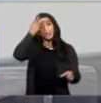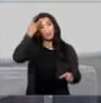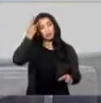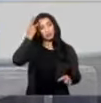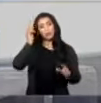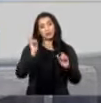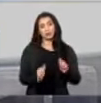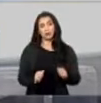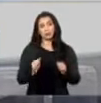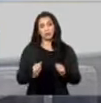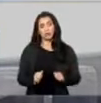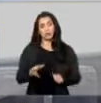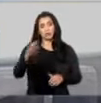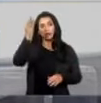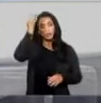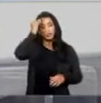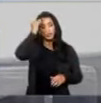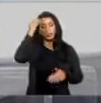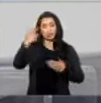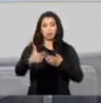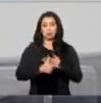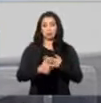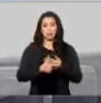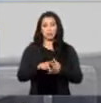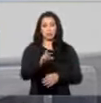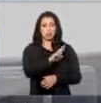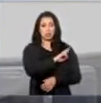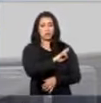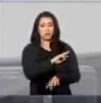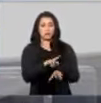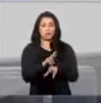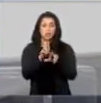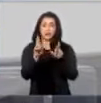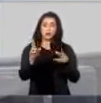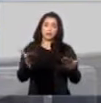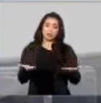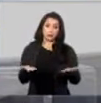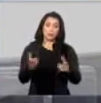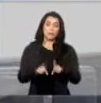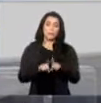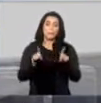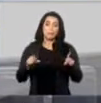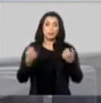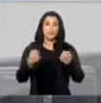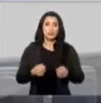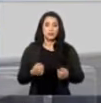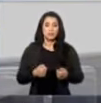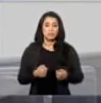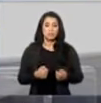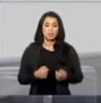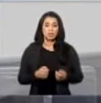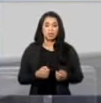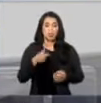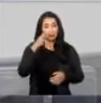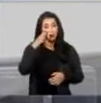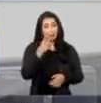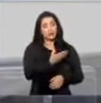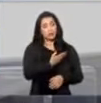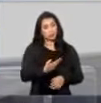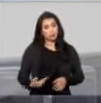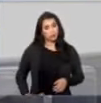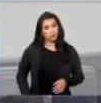perfeitamente a compreensão do seu papel e fazer isso de forma adequada. Mas é preciso cobrar desses agentes, que agora são públicos,